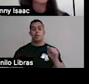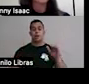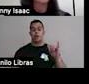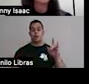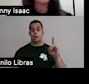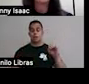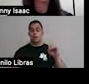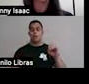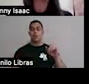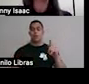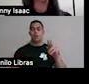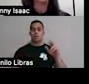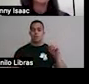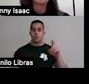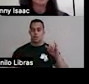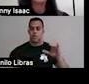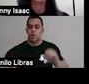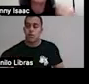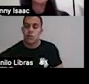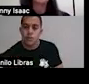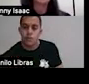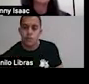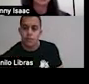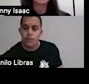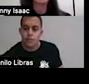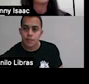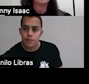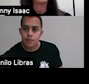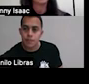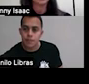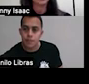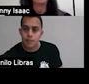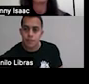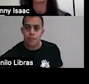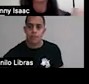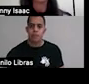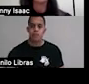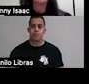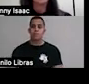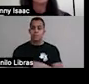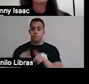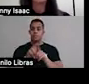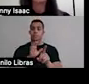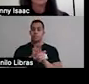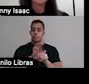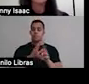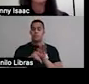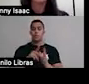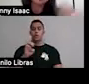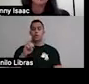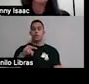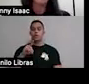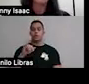em fosfolipídios de membrana, eles também podem ser clivados e também podem sofrer ação de enzimas específicas, dando origem a alguns